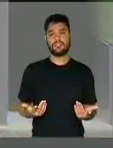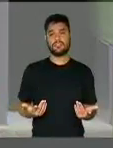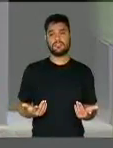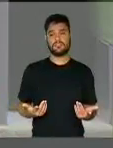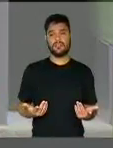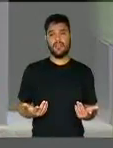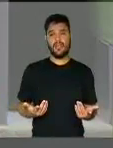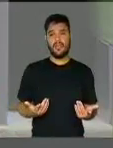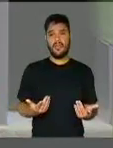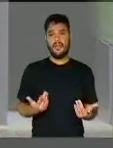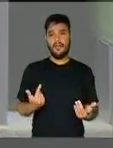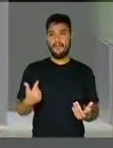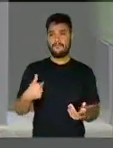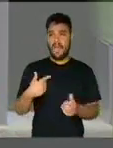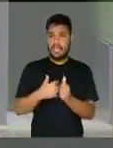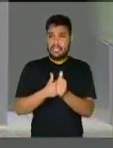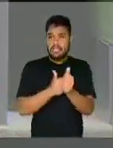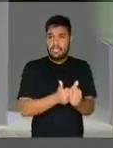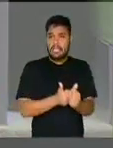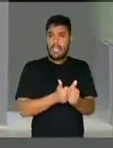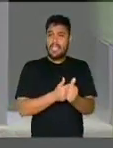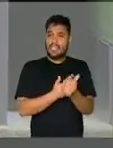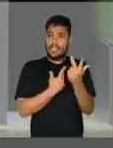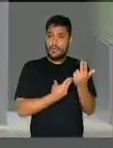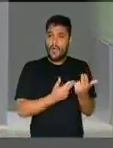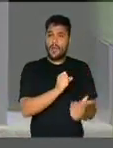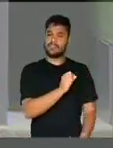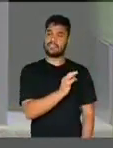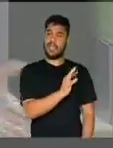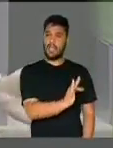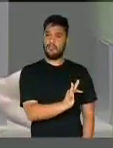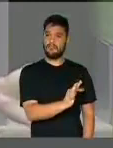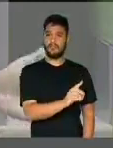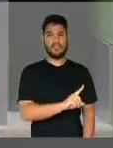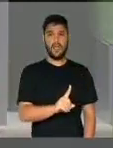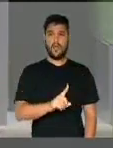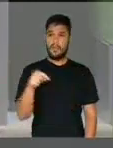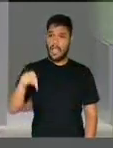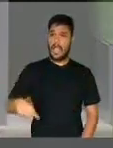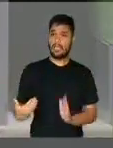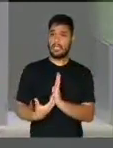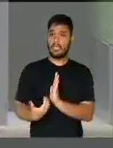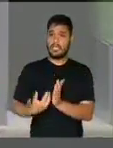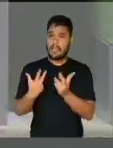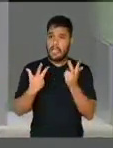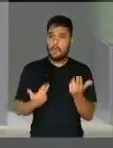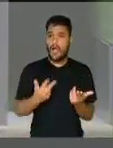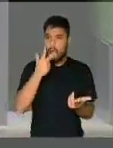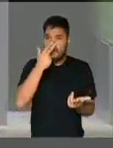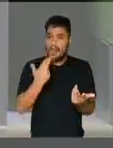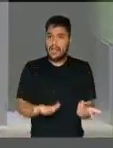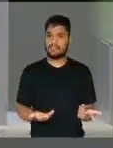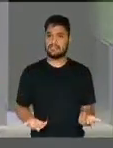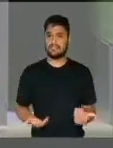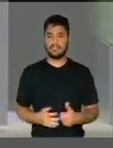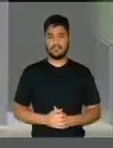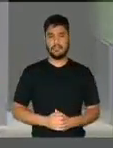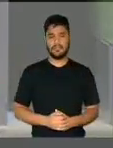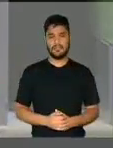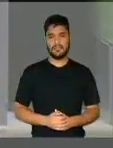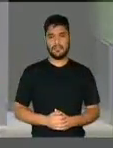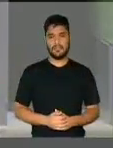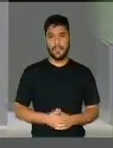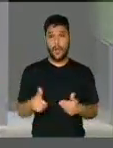a mesma escola, seguir a mesma escola do STF. E aqui estamos seguindo a mesma escola, porque hoje